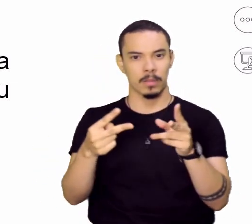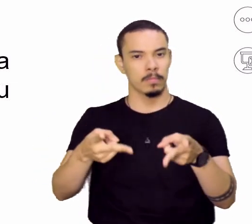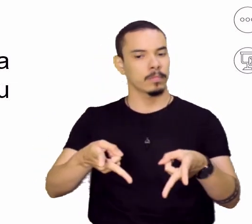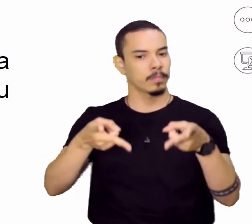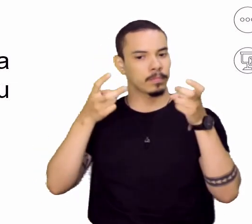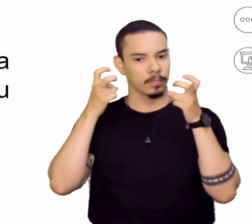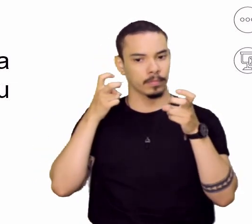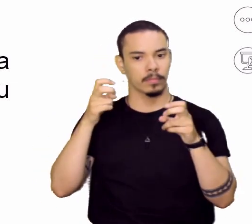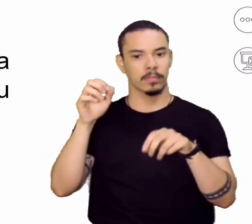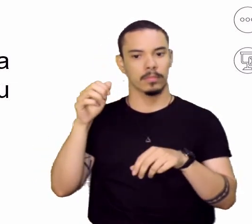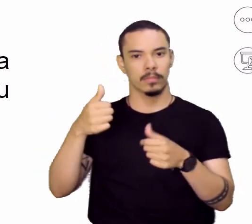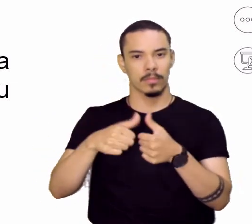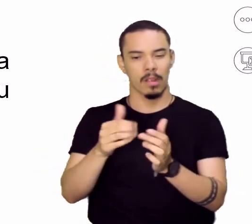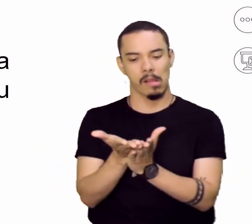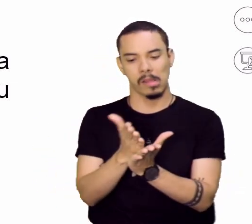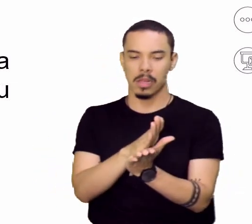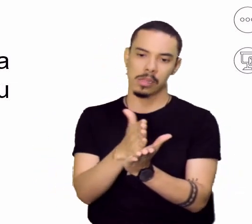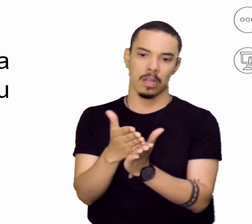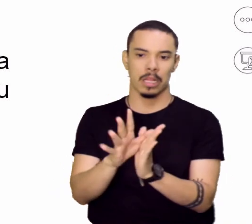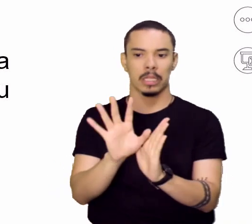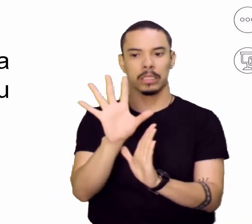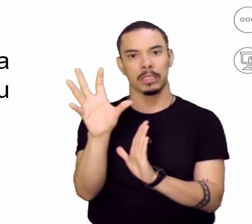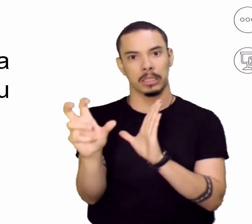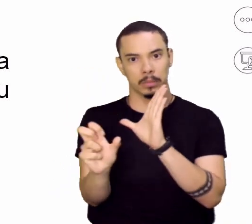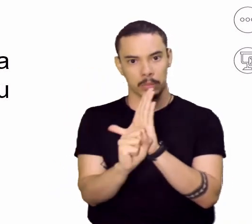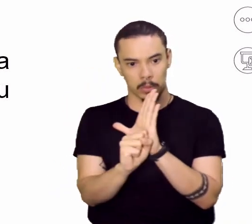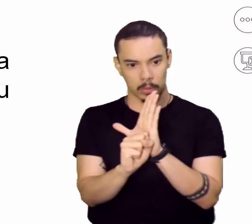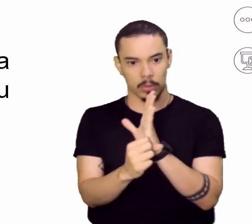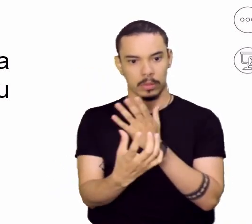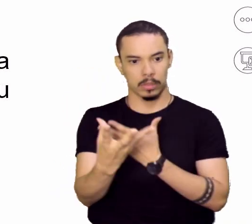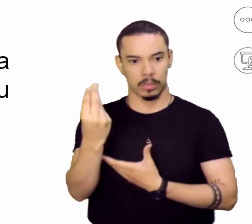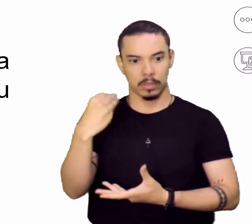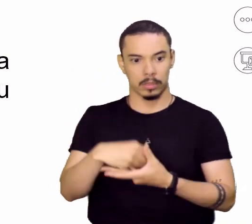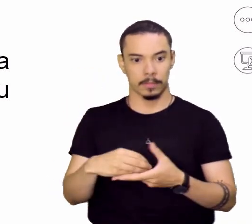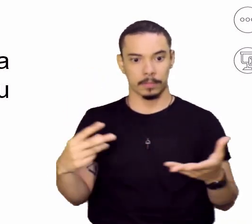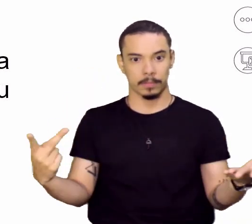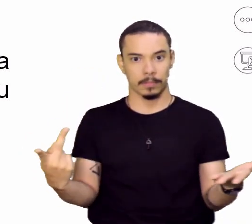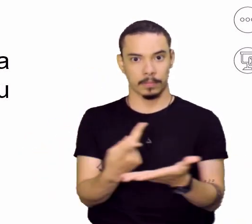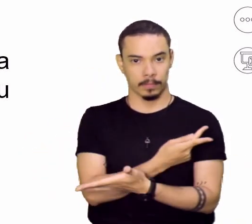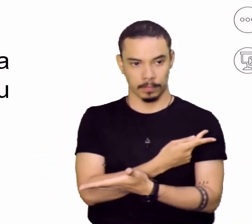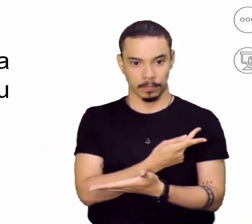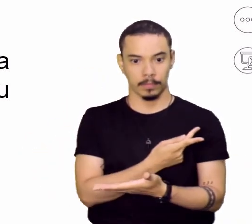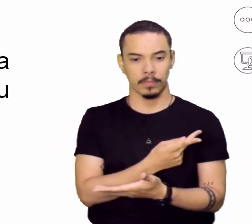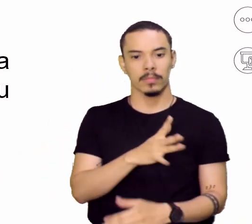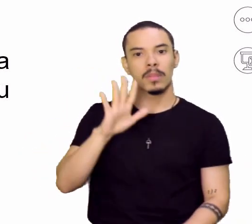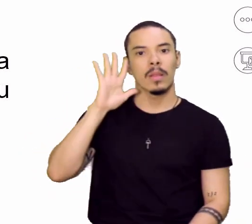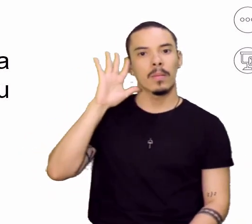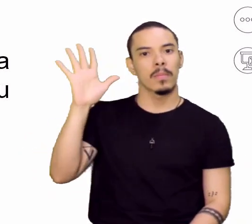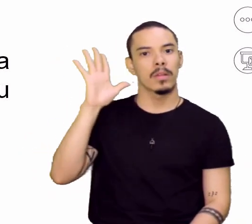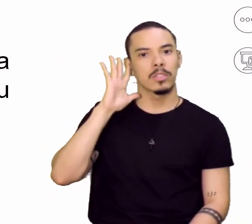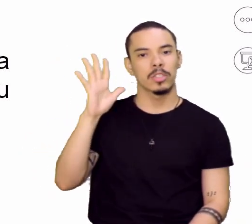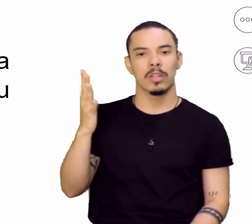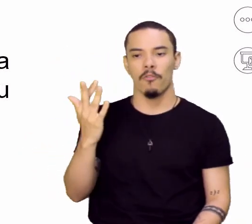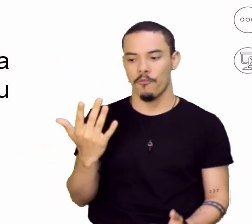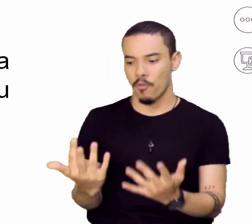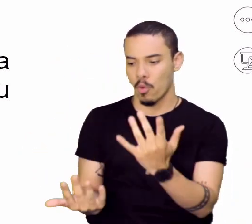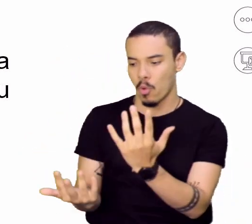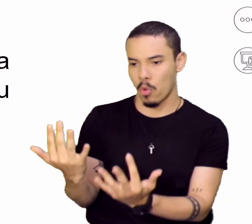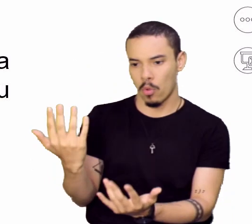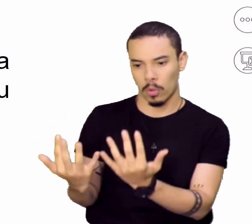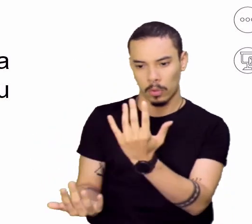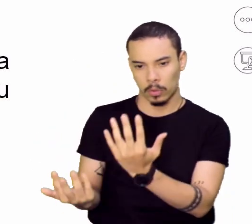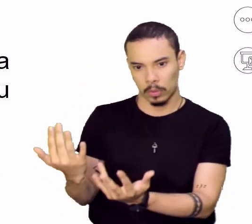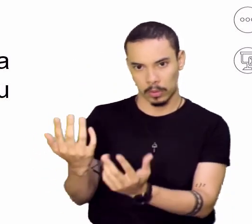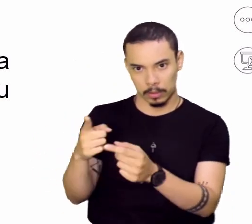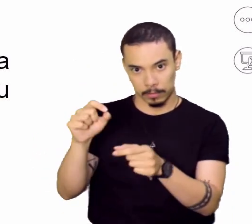de instabilidade, um símbolo da eterna agitação do devir, né? Imagine uma fogueira. Você faz uma fogueira